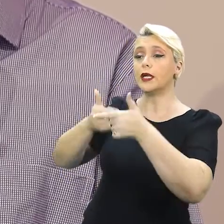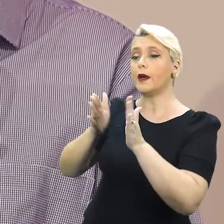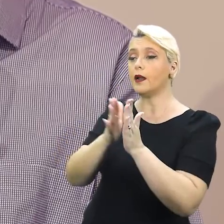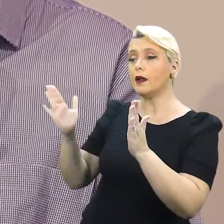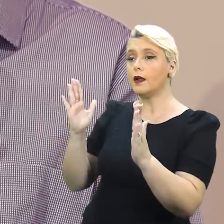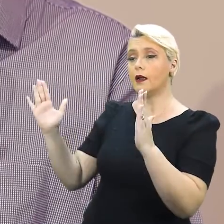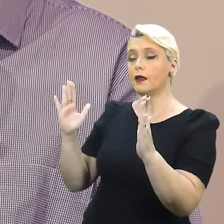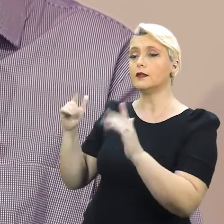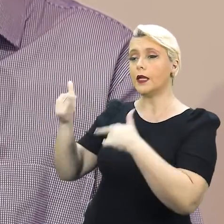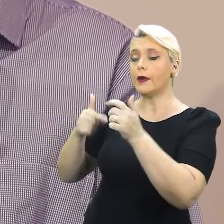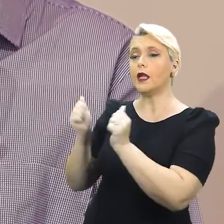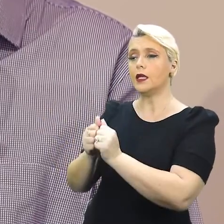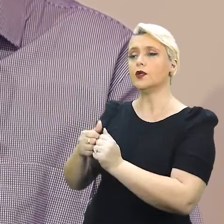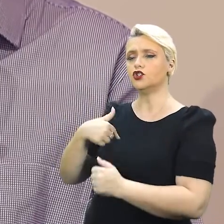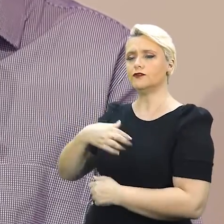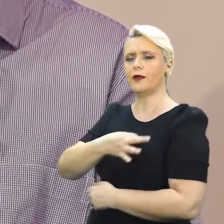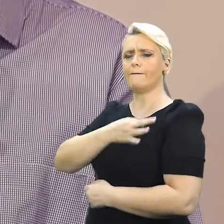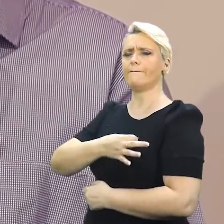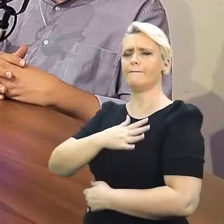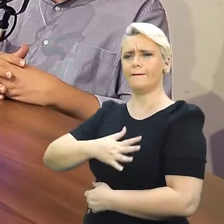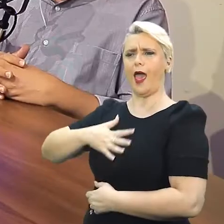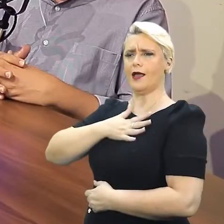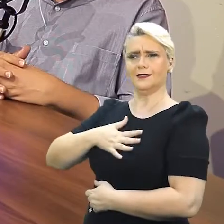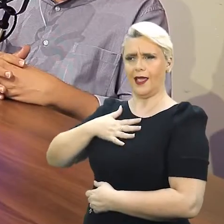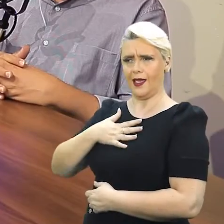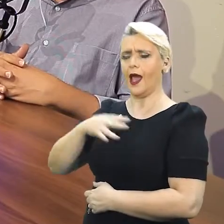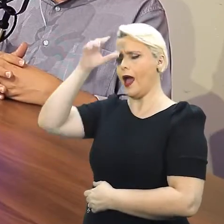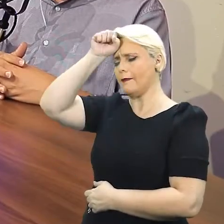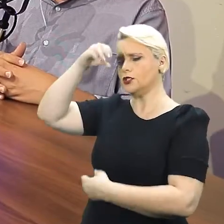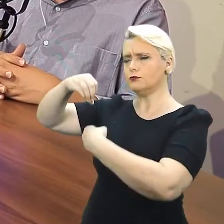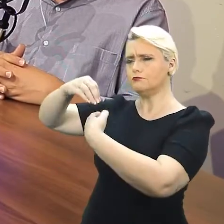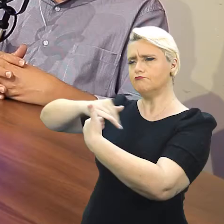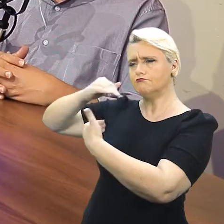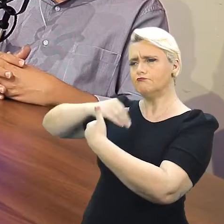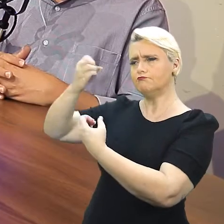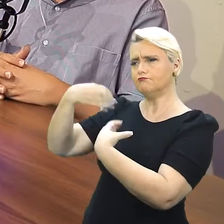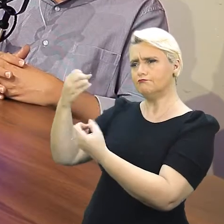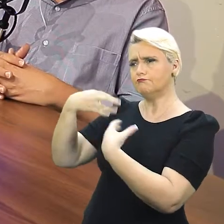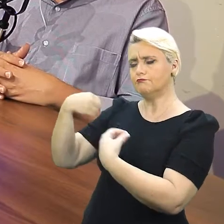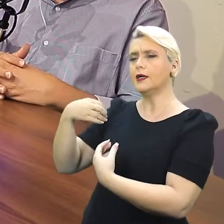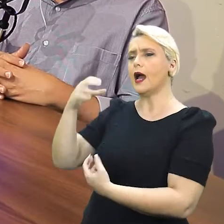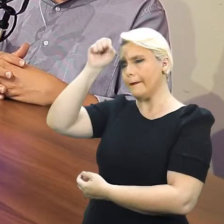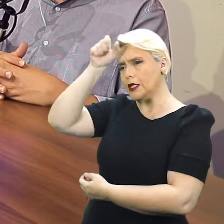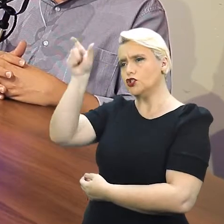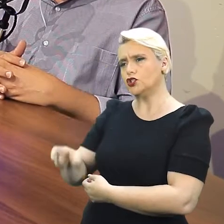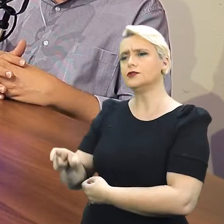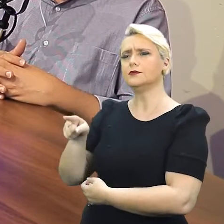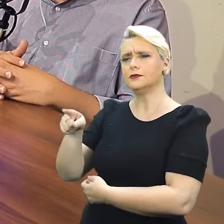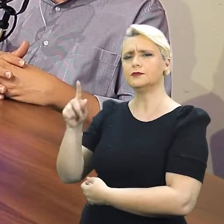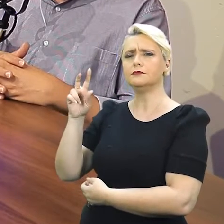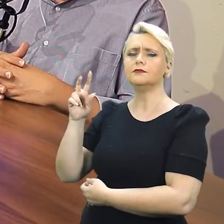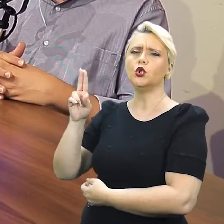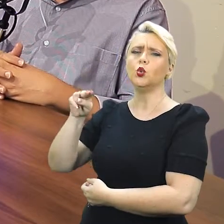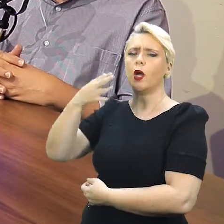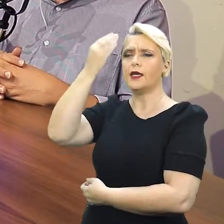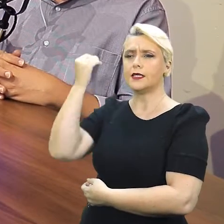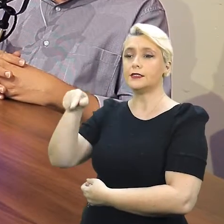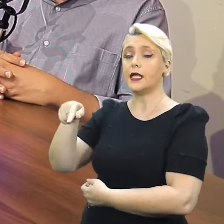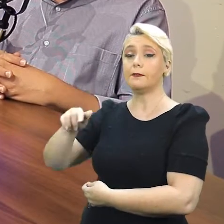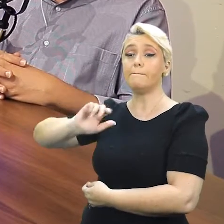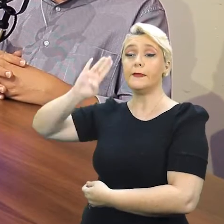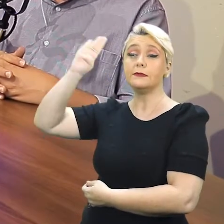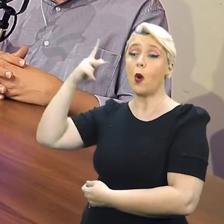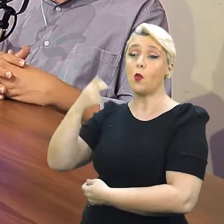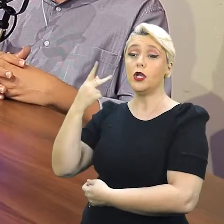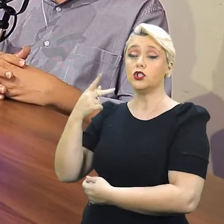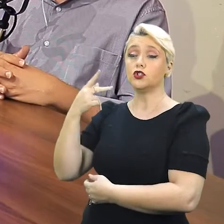trabalhei na gestão com ele. Tive esse privilégio e aprendi muito com o inesquecível Iris Rezende, para mim, um dos maiores políticos que já